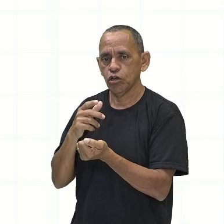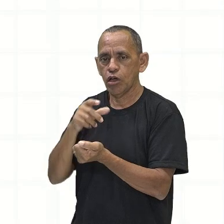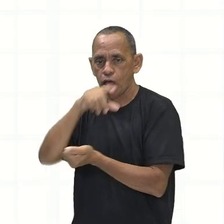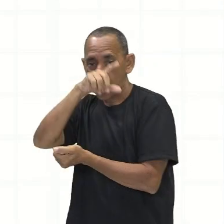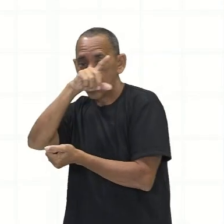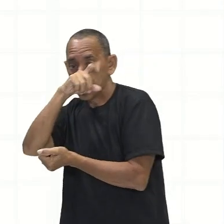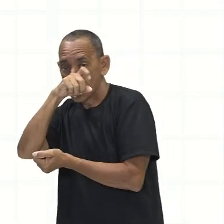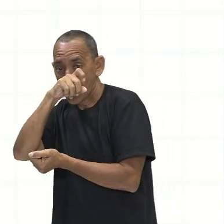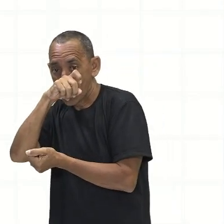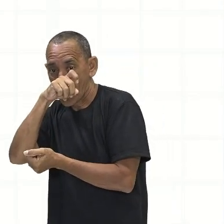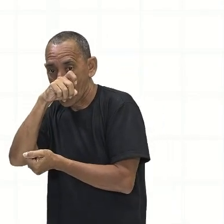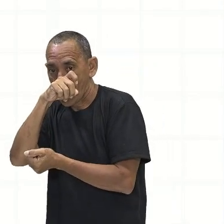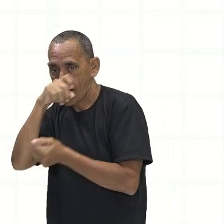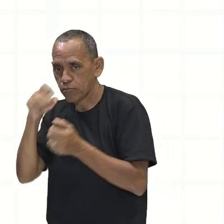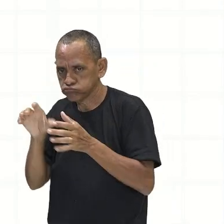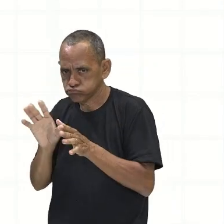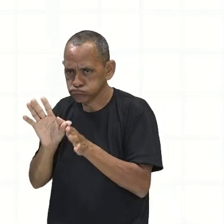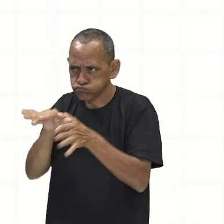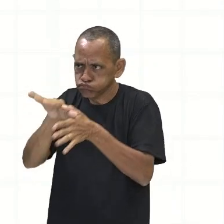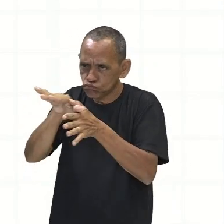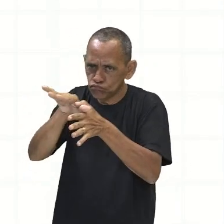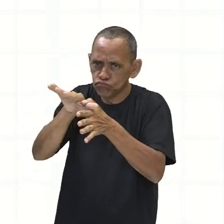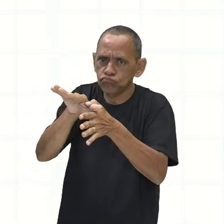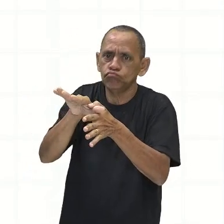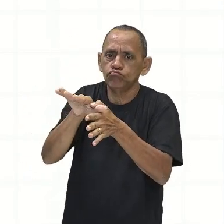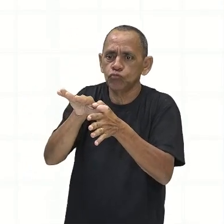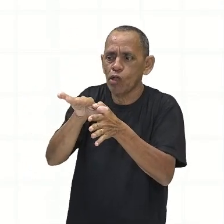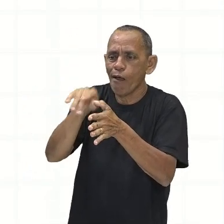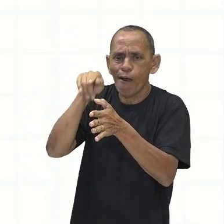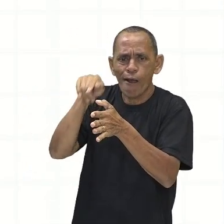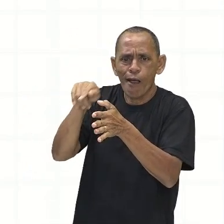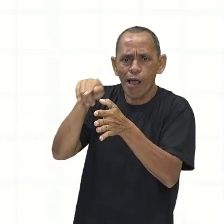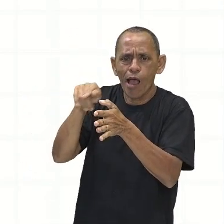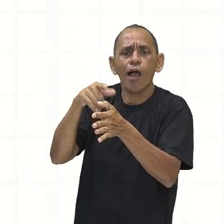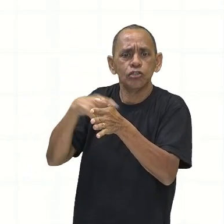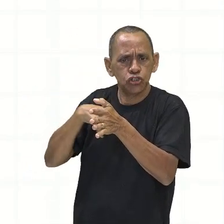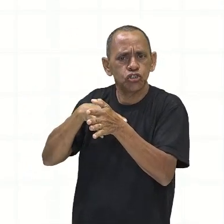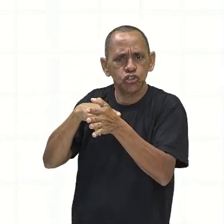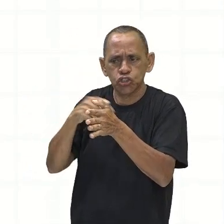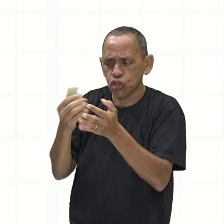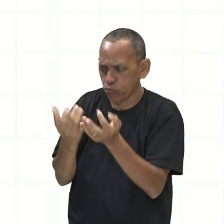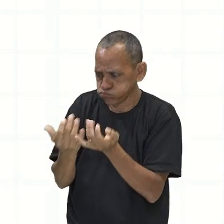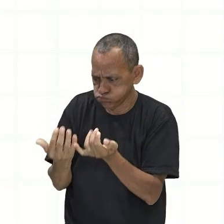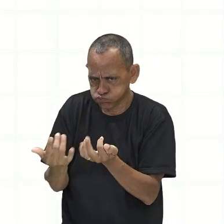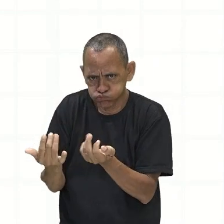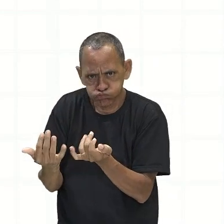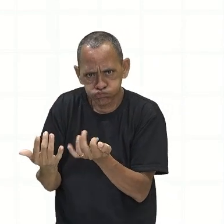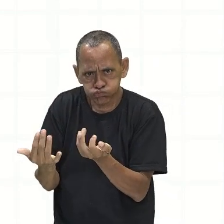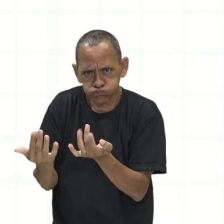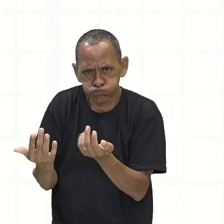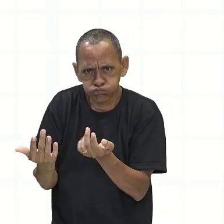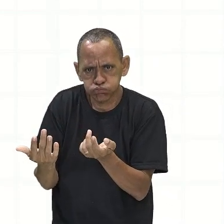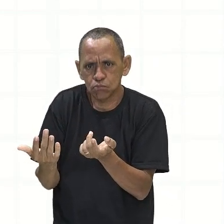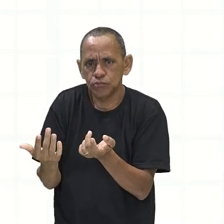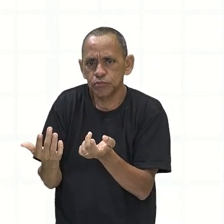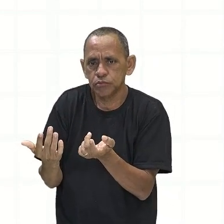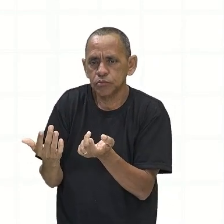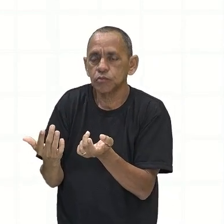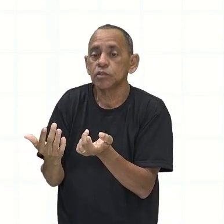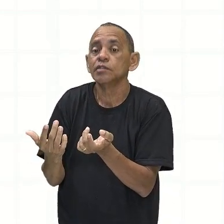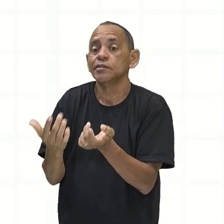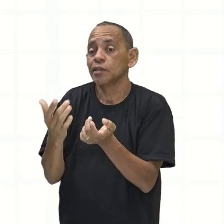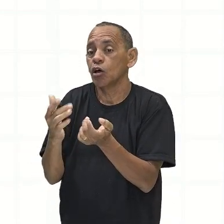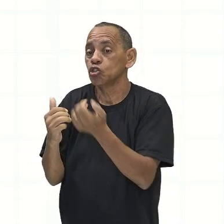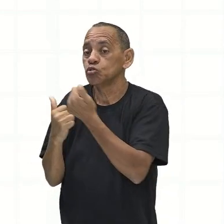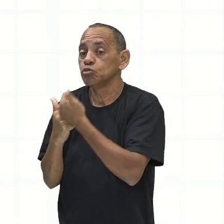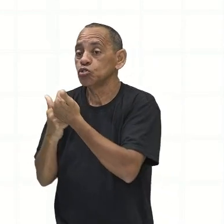urubus. O fogo estava com essas aves. Olha aí. Essas. Qual? A quem se